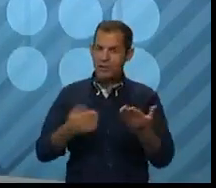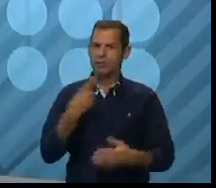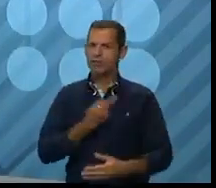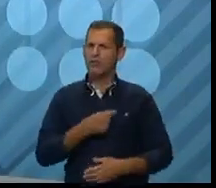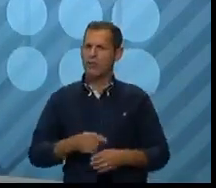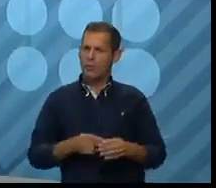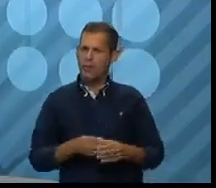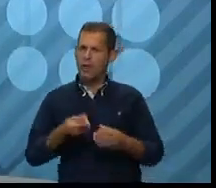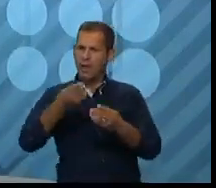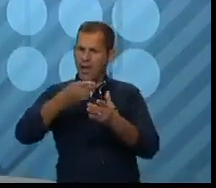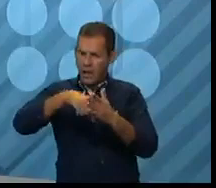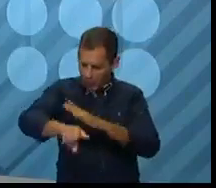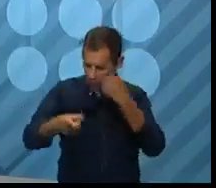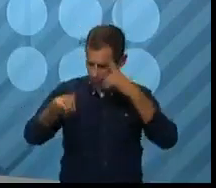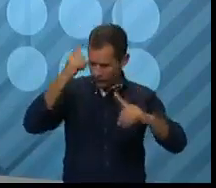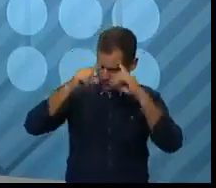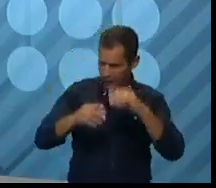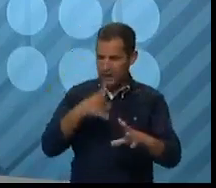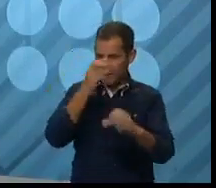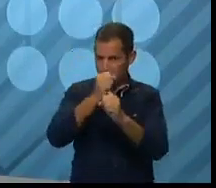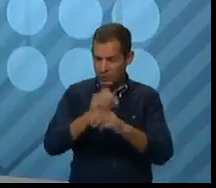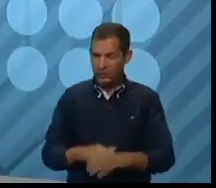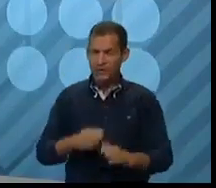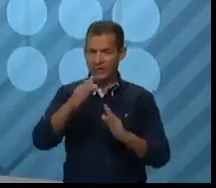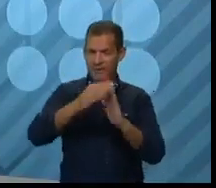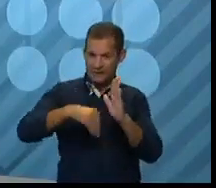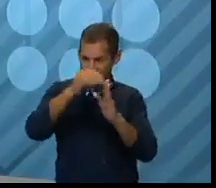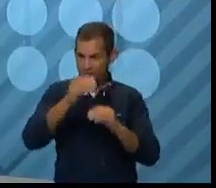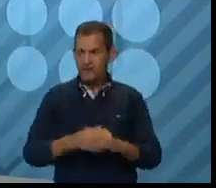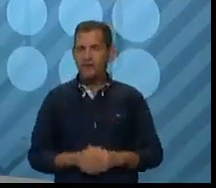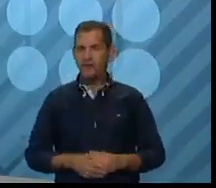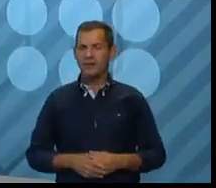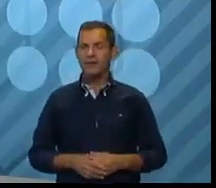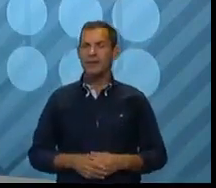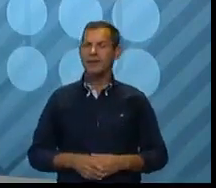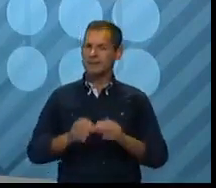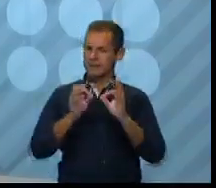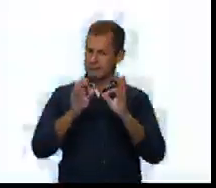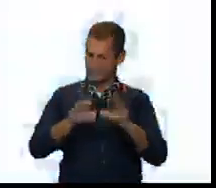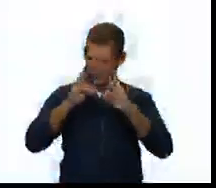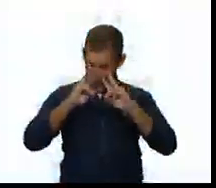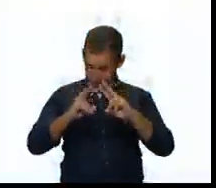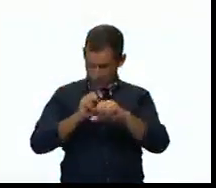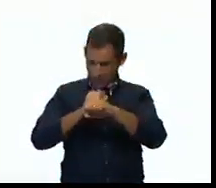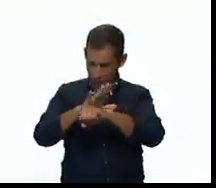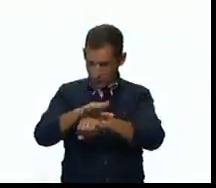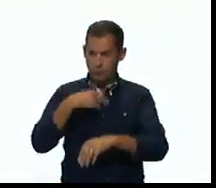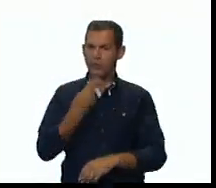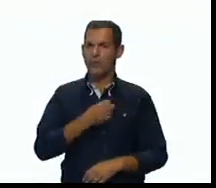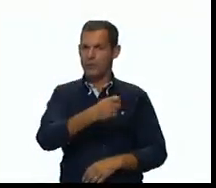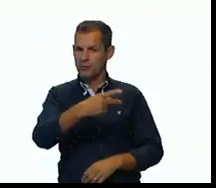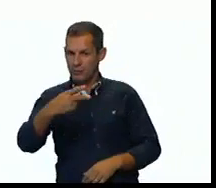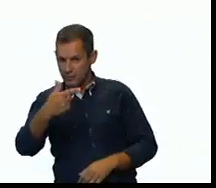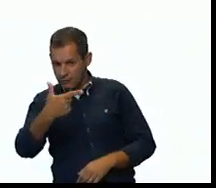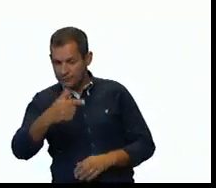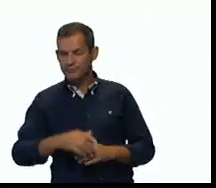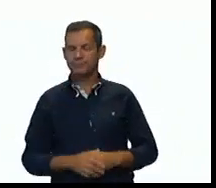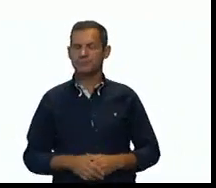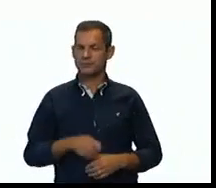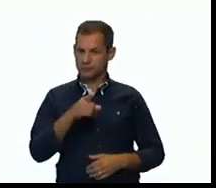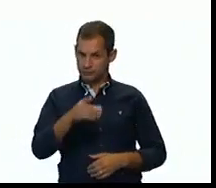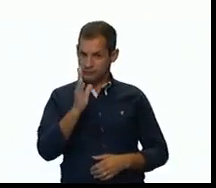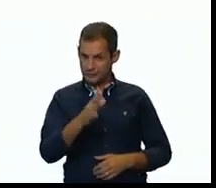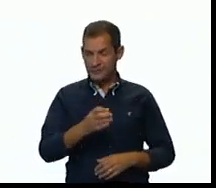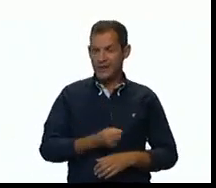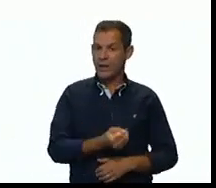vamos estender essa ideia para o cálculo de tinta exato. Acompanhe no quadro qual é a nossa situação-problema. Então, você